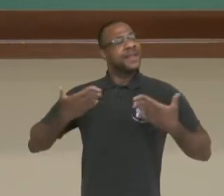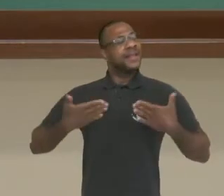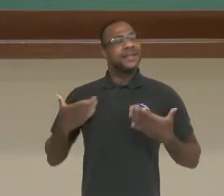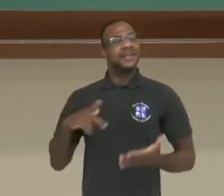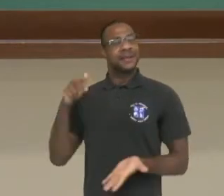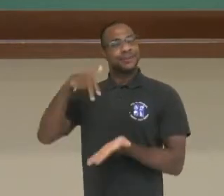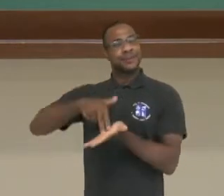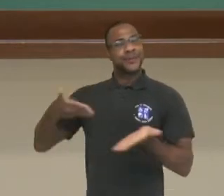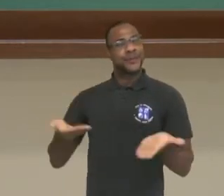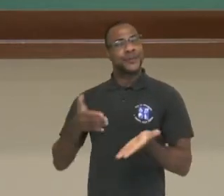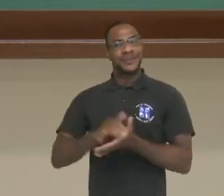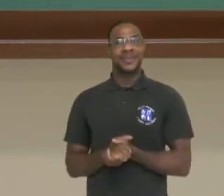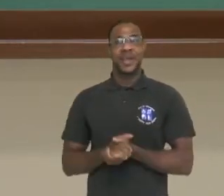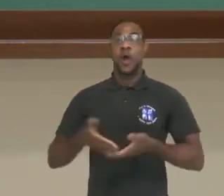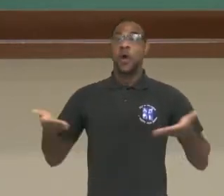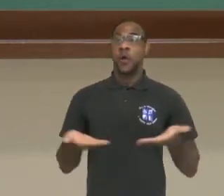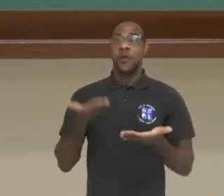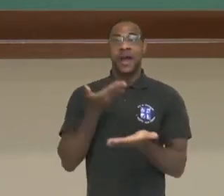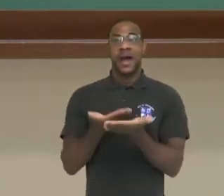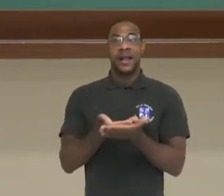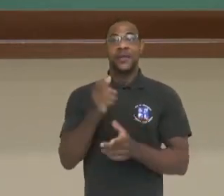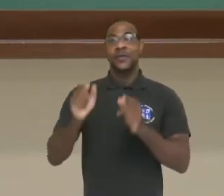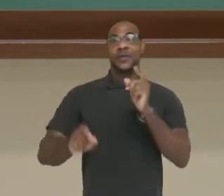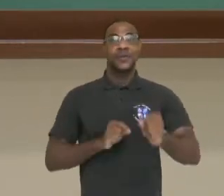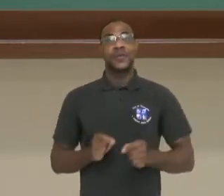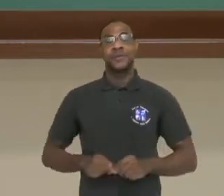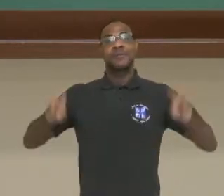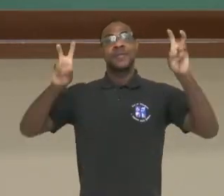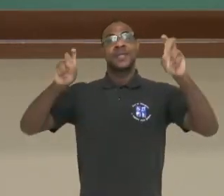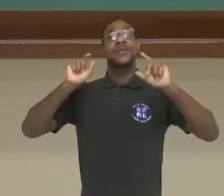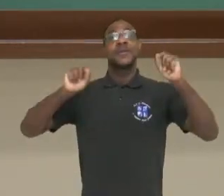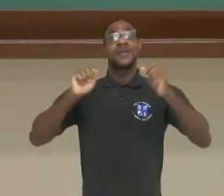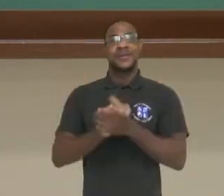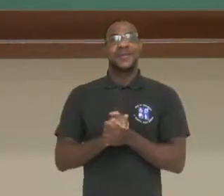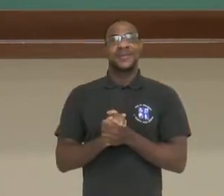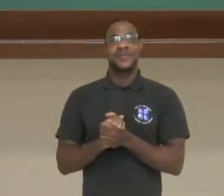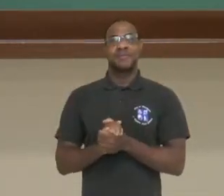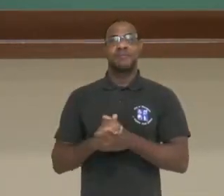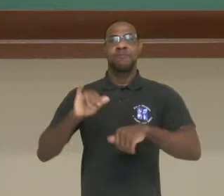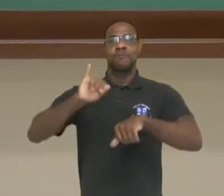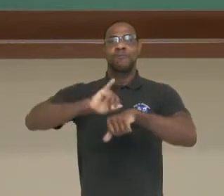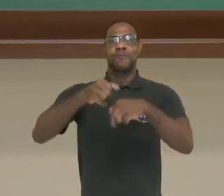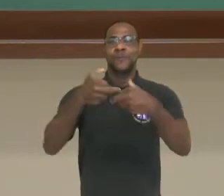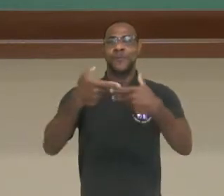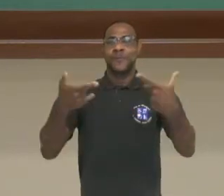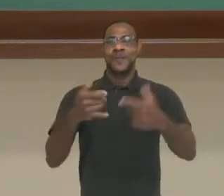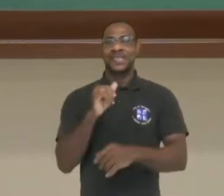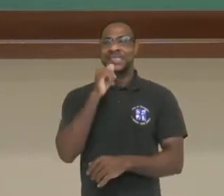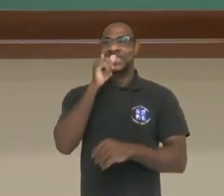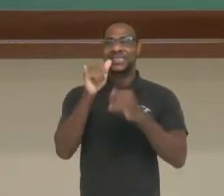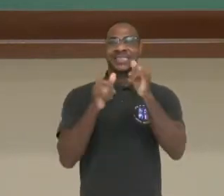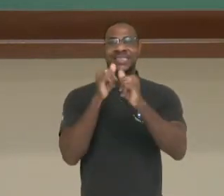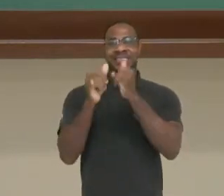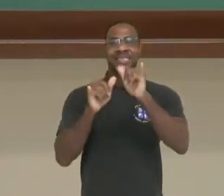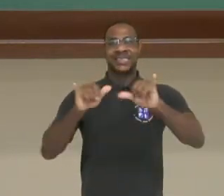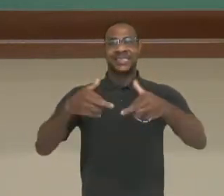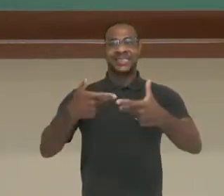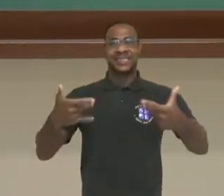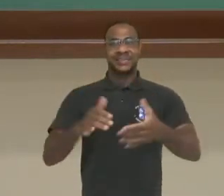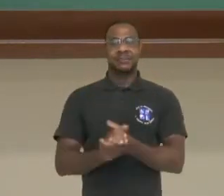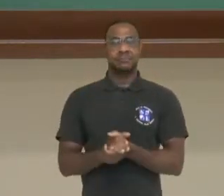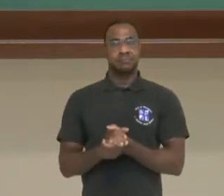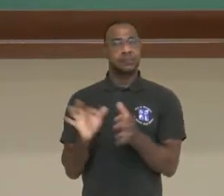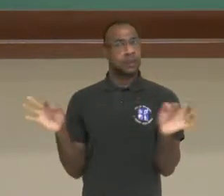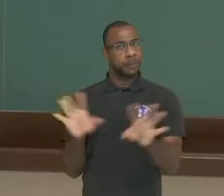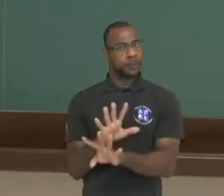contigo, viu? Hoje a nossa aula será sobre dispositivos elétricos. Isso mesmo. Tá